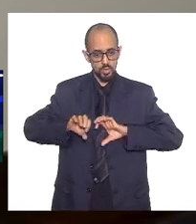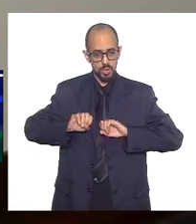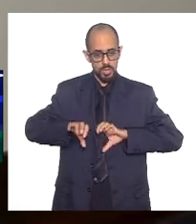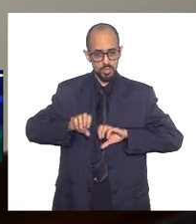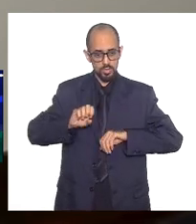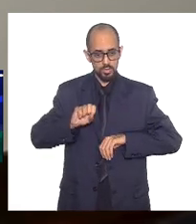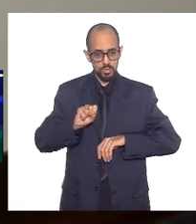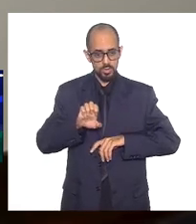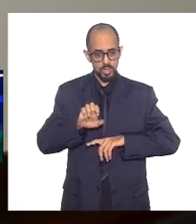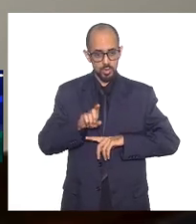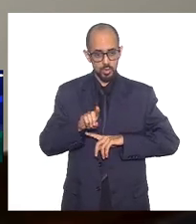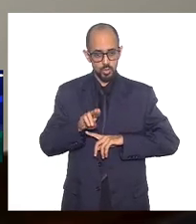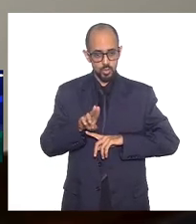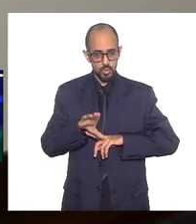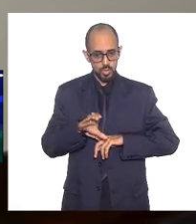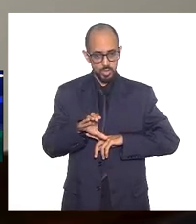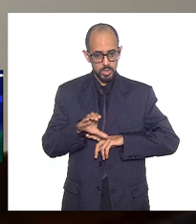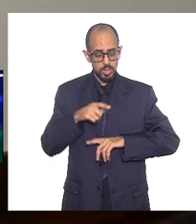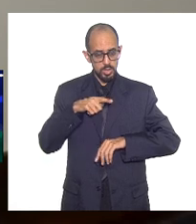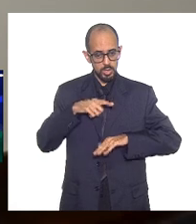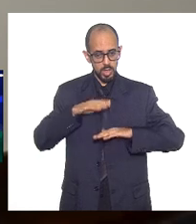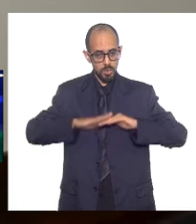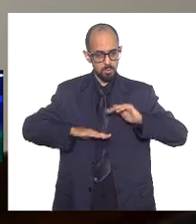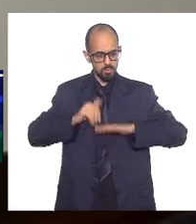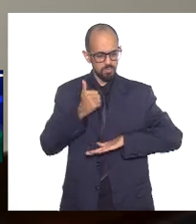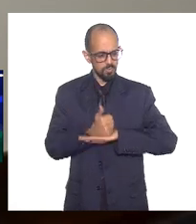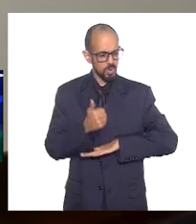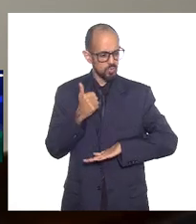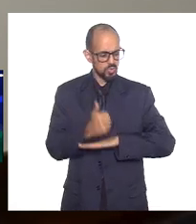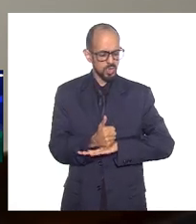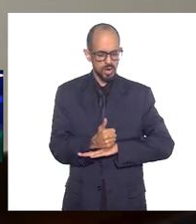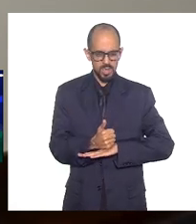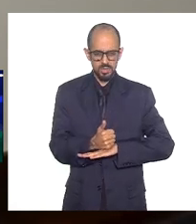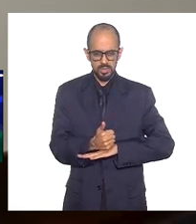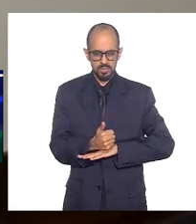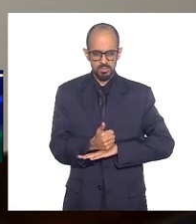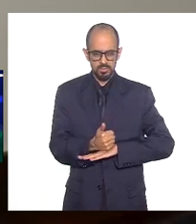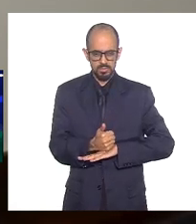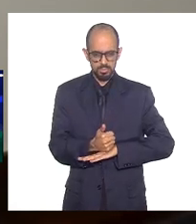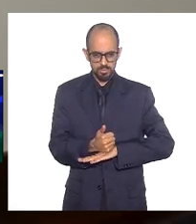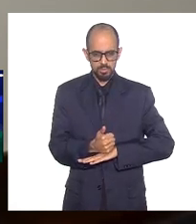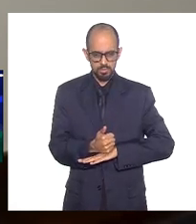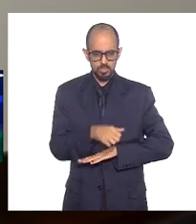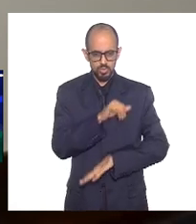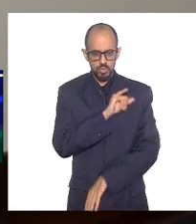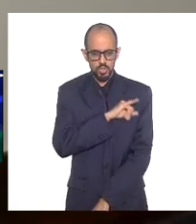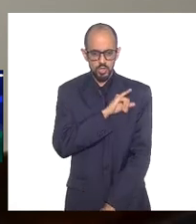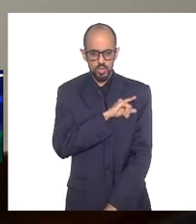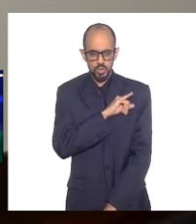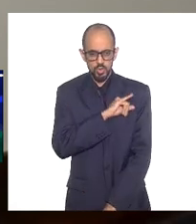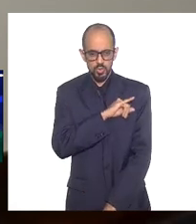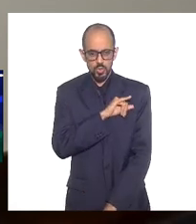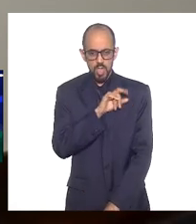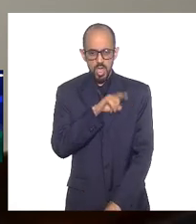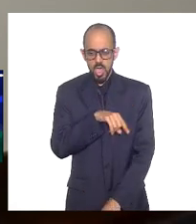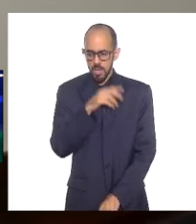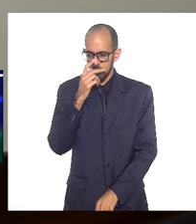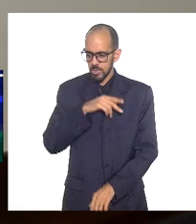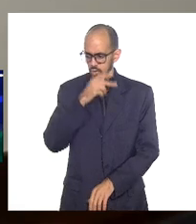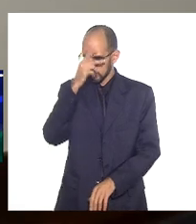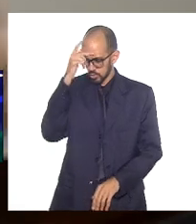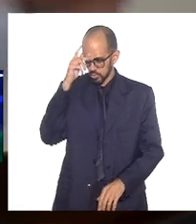rede qualificada, nós temos uma rede qualificada no Rio de Janeiro, homens e mulheres, educadores e